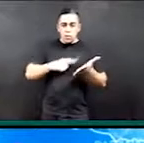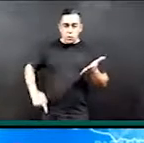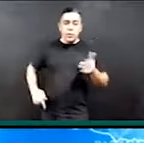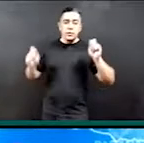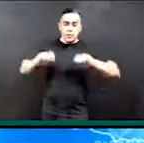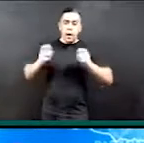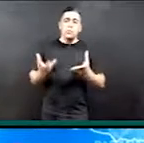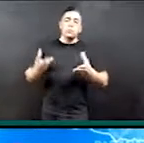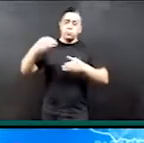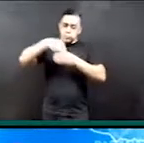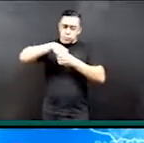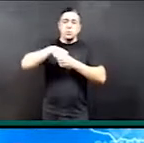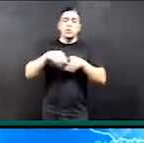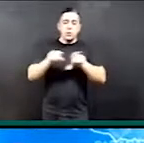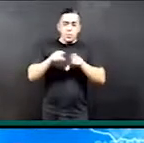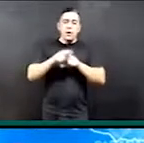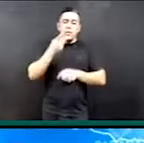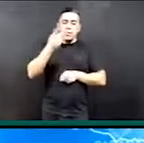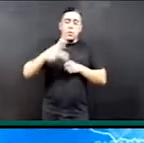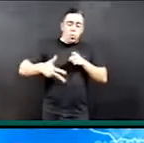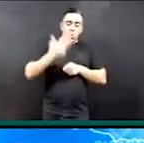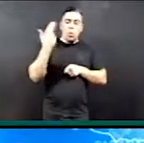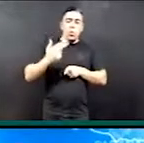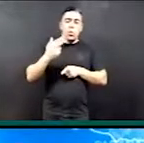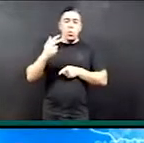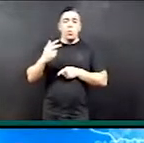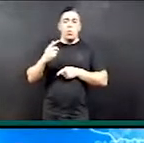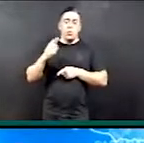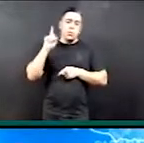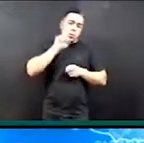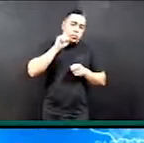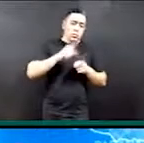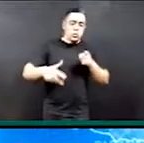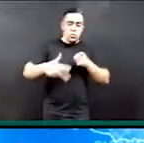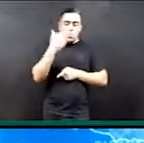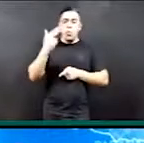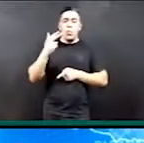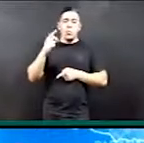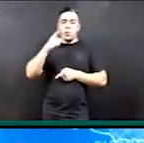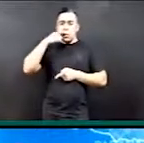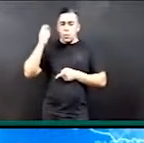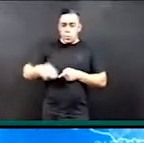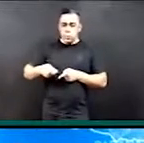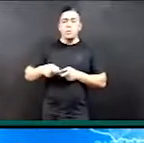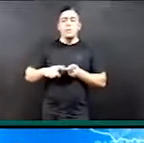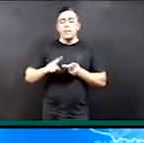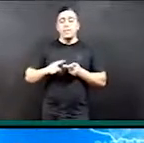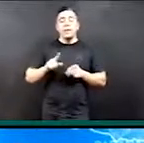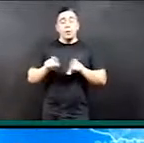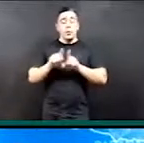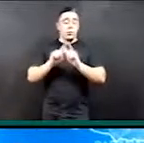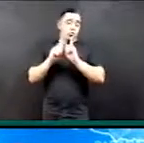se colocar esse boicote tanto dos Estados Unidos quanto da Rússia. Então tem várias coisinhas quando se fala em